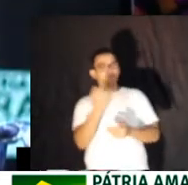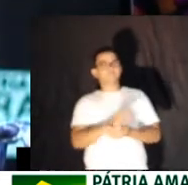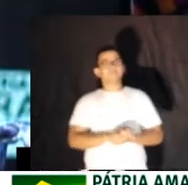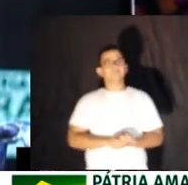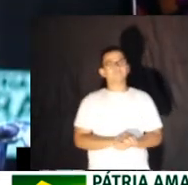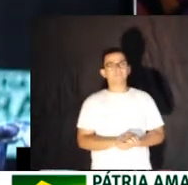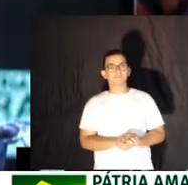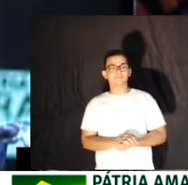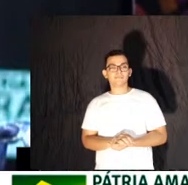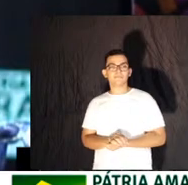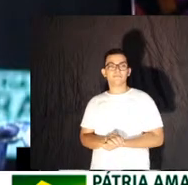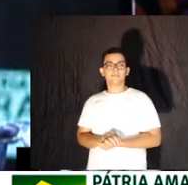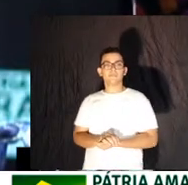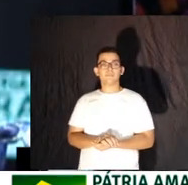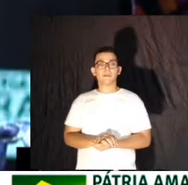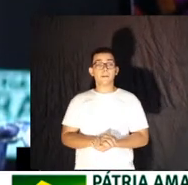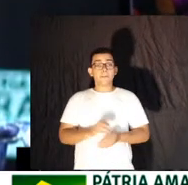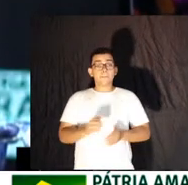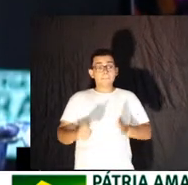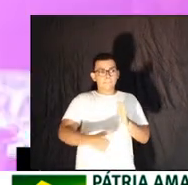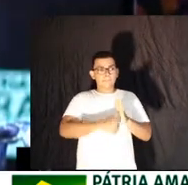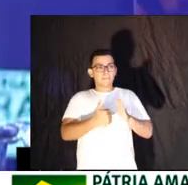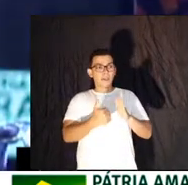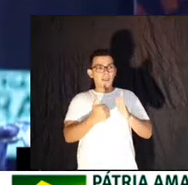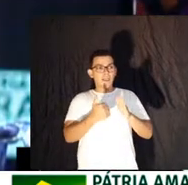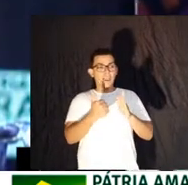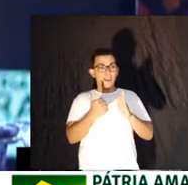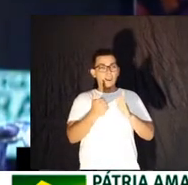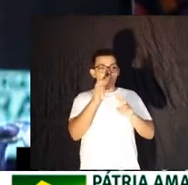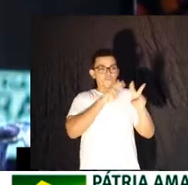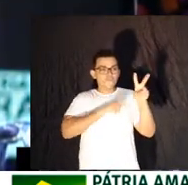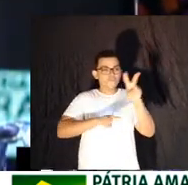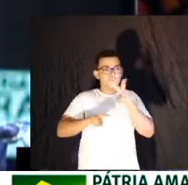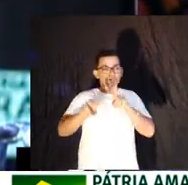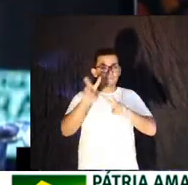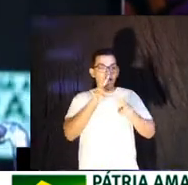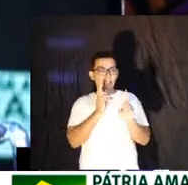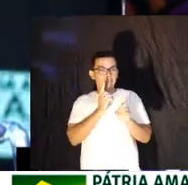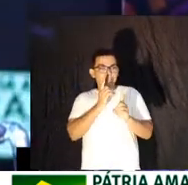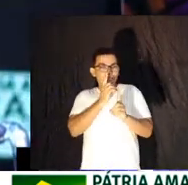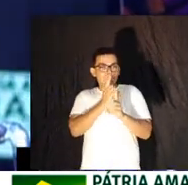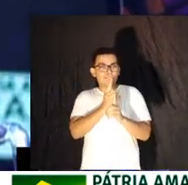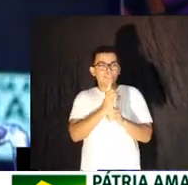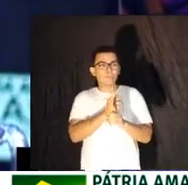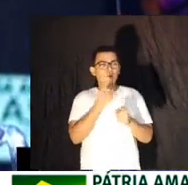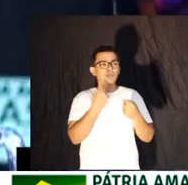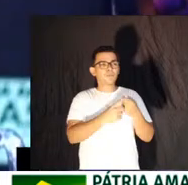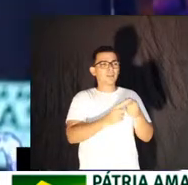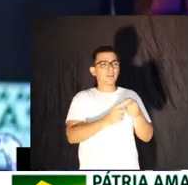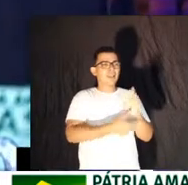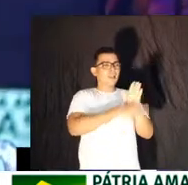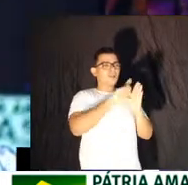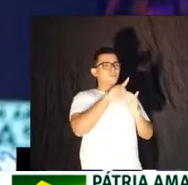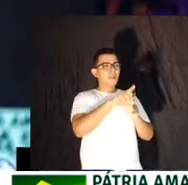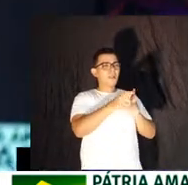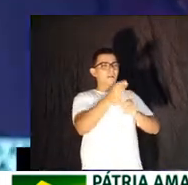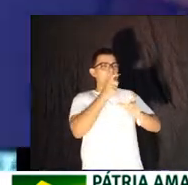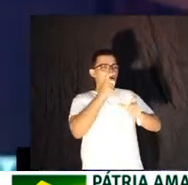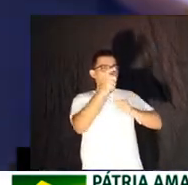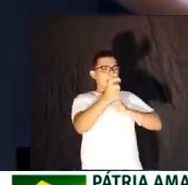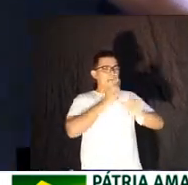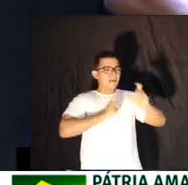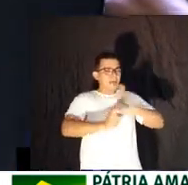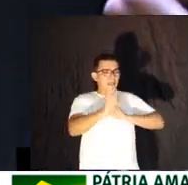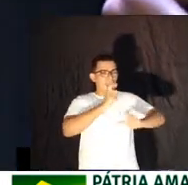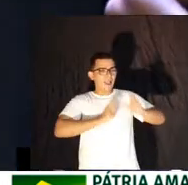Primeiramente, guarde suas armas. Já me machuca tanto as suas palavras.